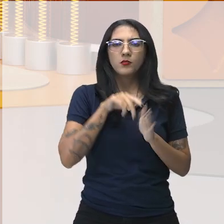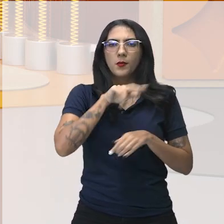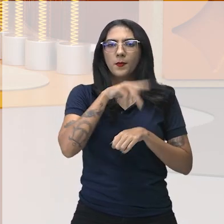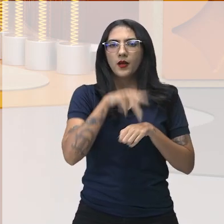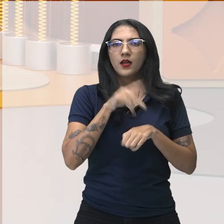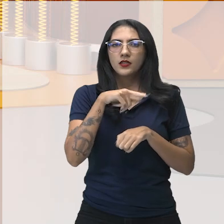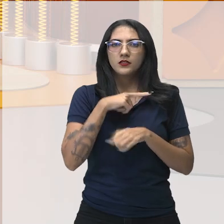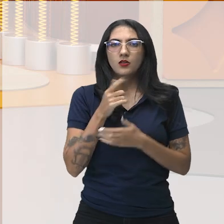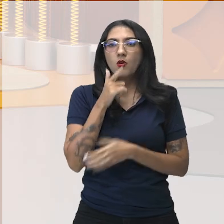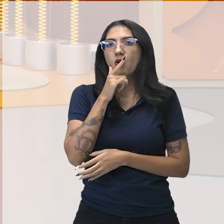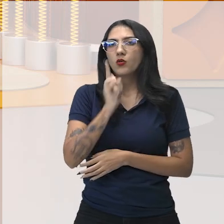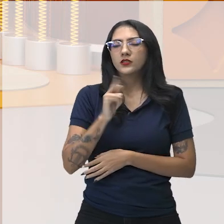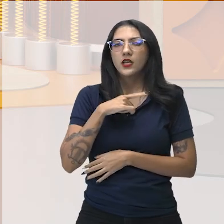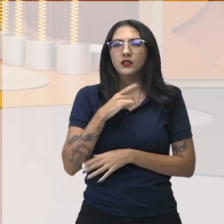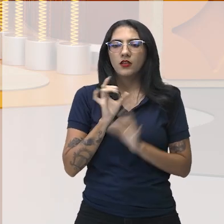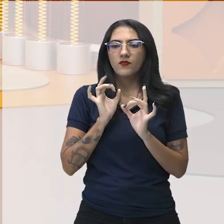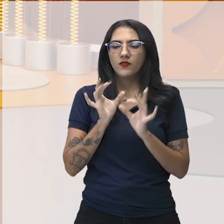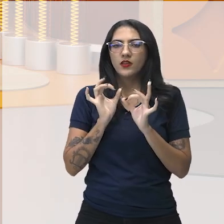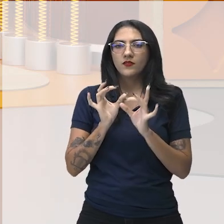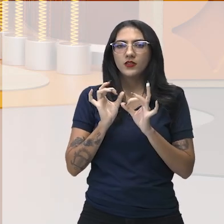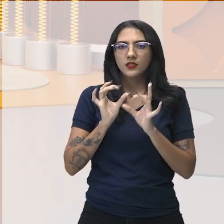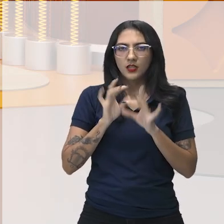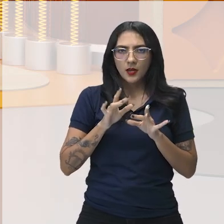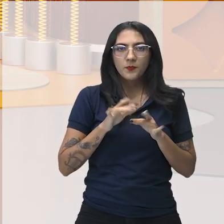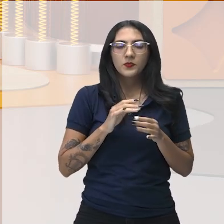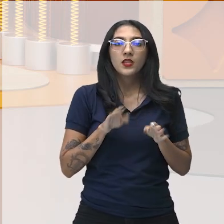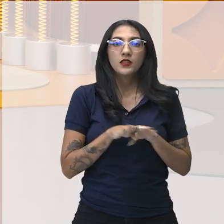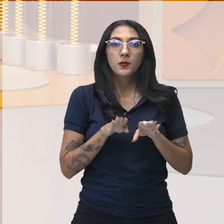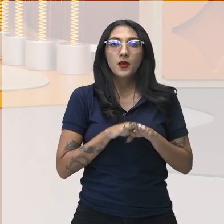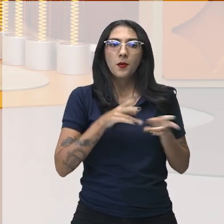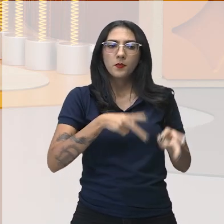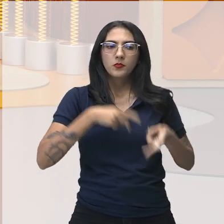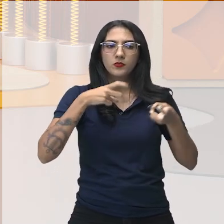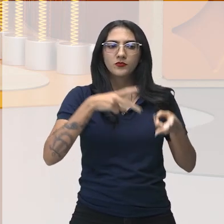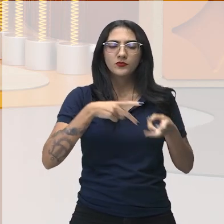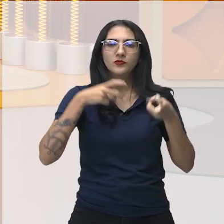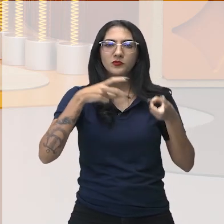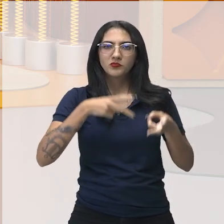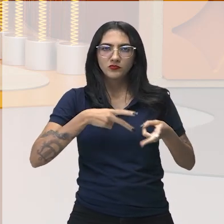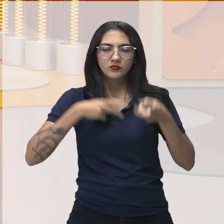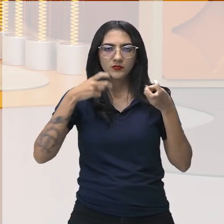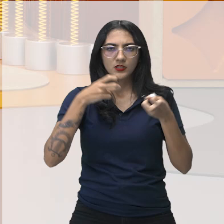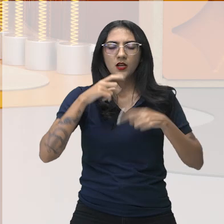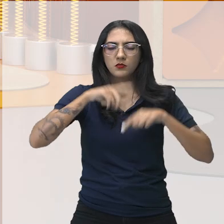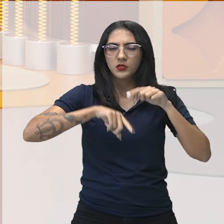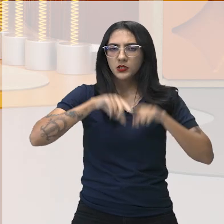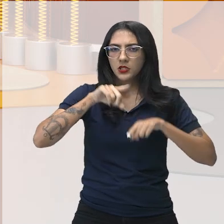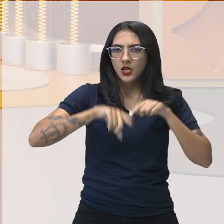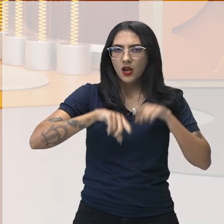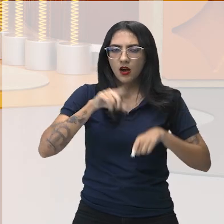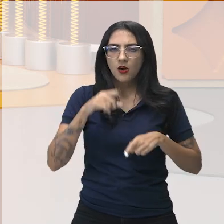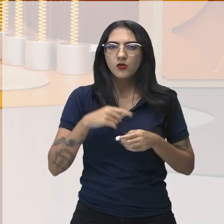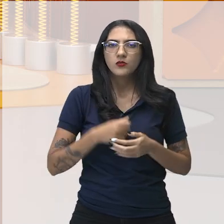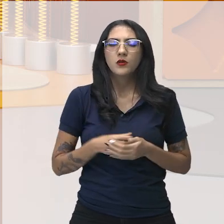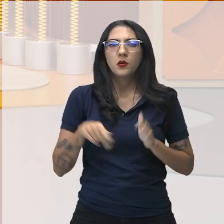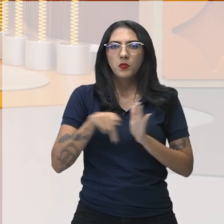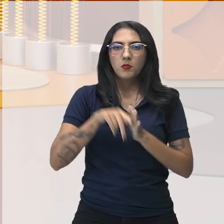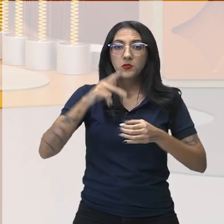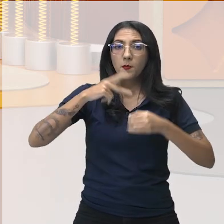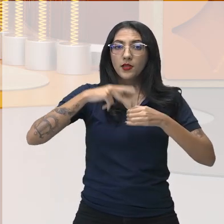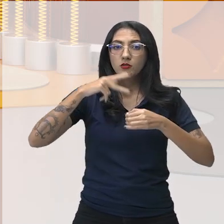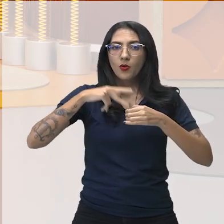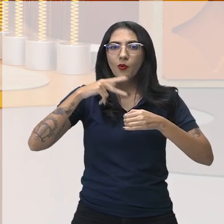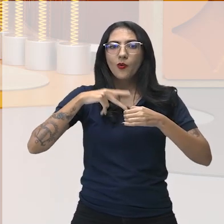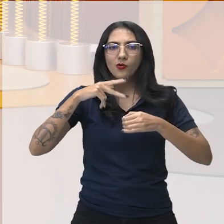que conseguem exportar, tirar, né, mais de 1 milhão de barris de petróleo por dia, conforme vocês